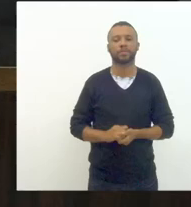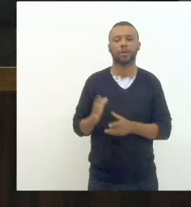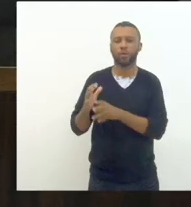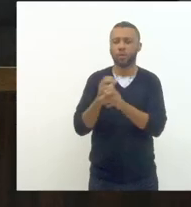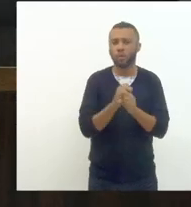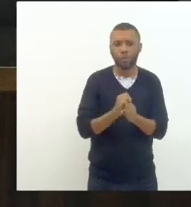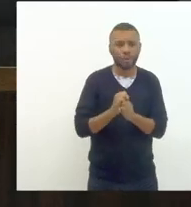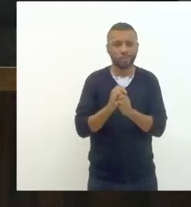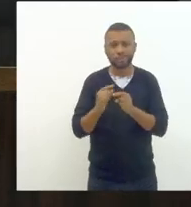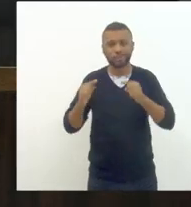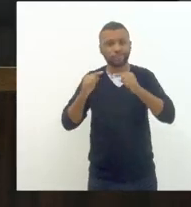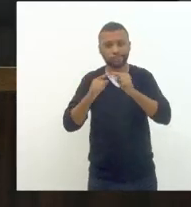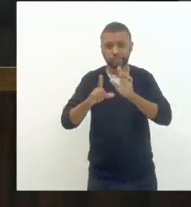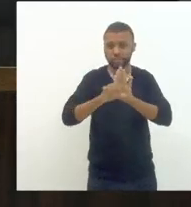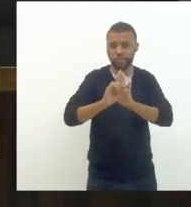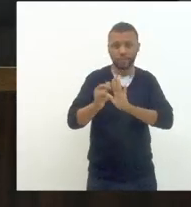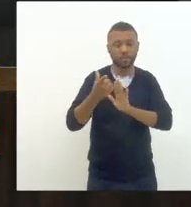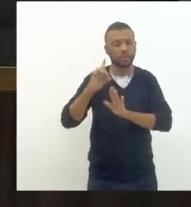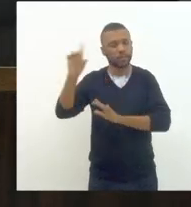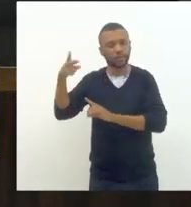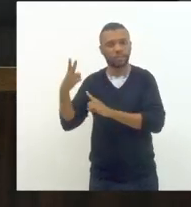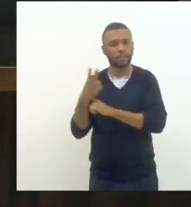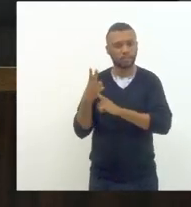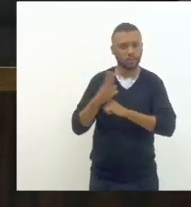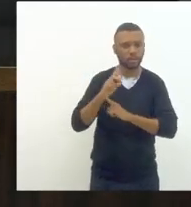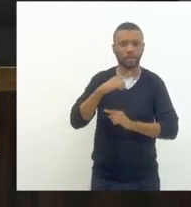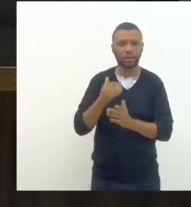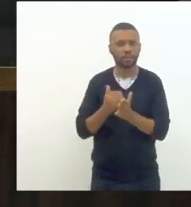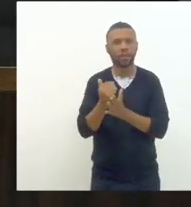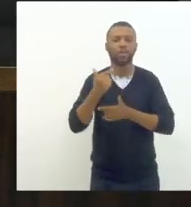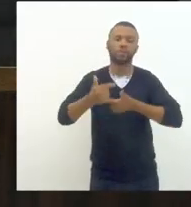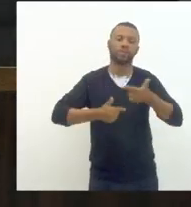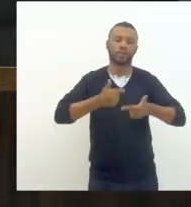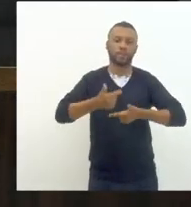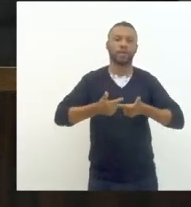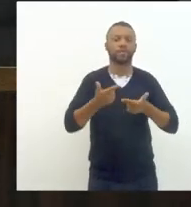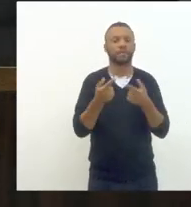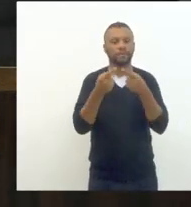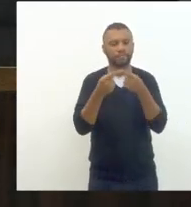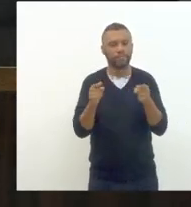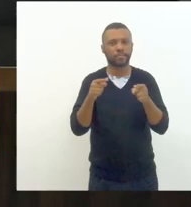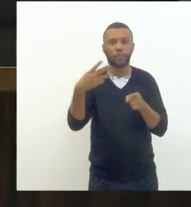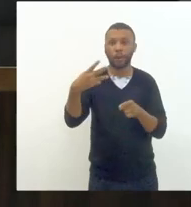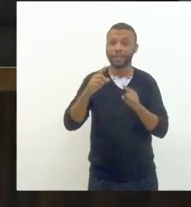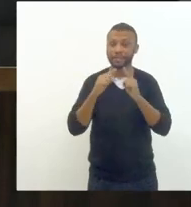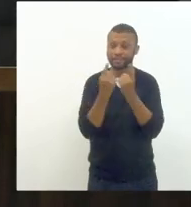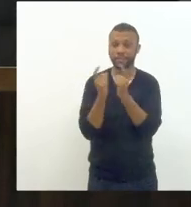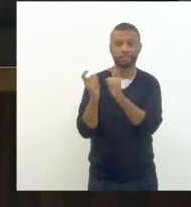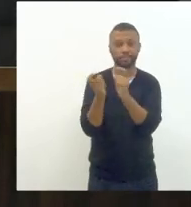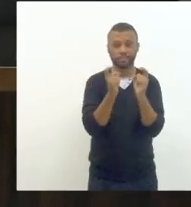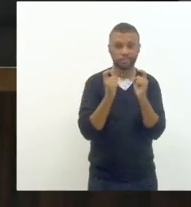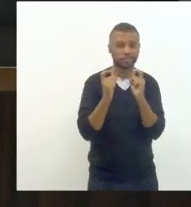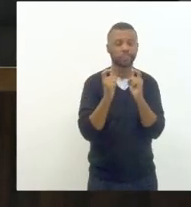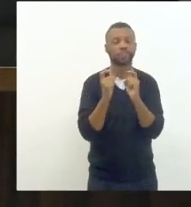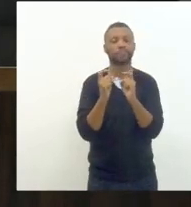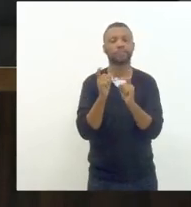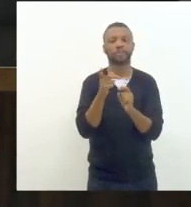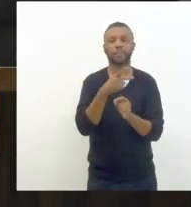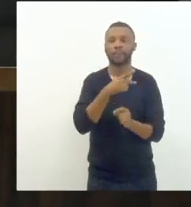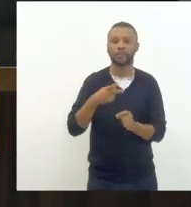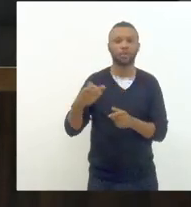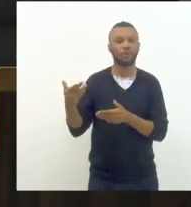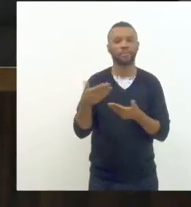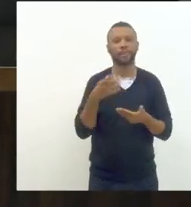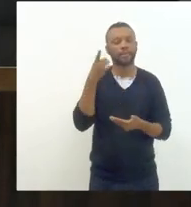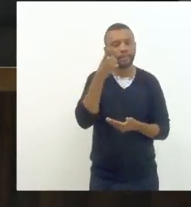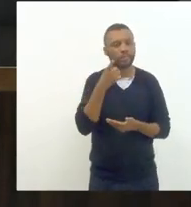número legal sobre a proteção de Deus, iniciamos o nosso trabalho. Está aberta a quarta sessão extraordinária e a presidência convida